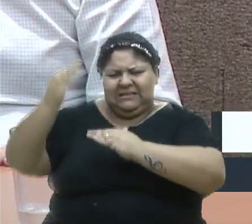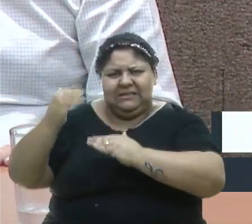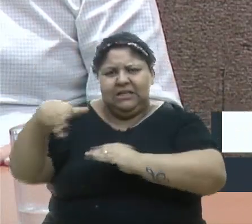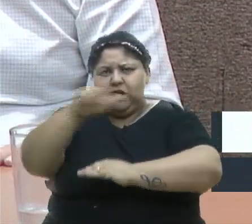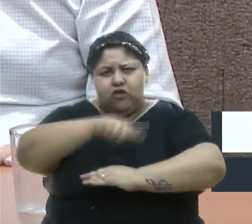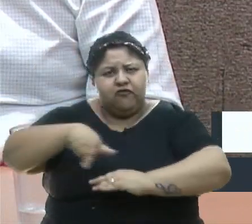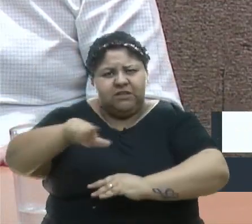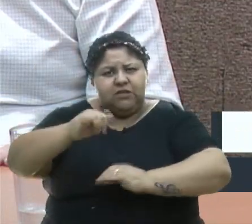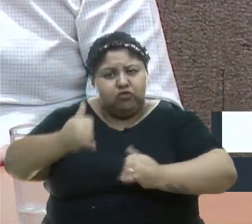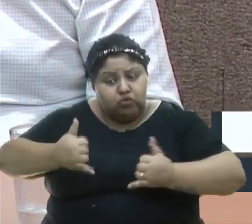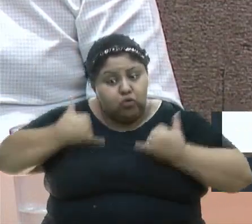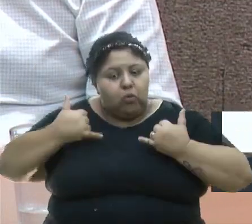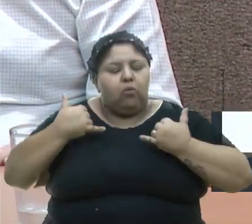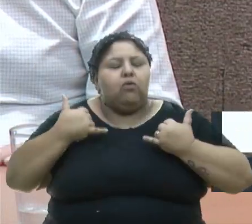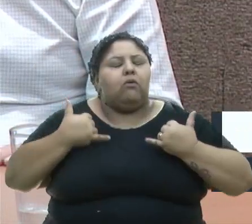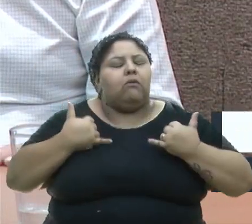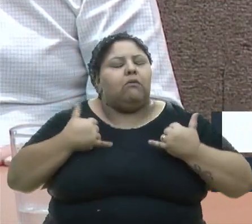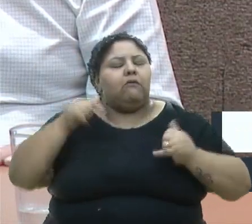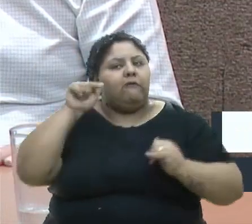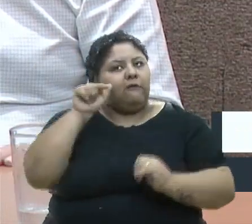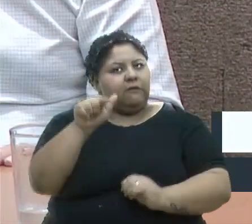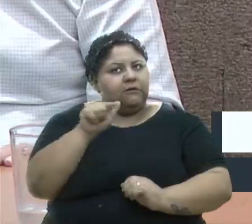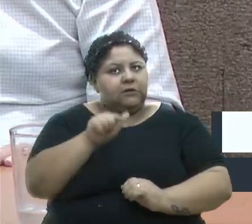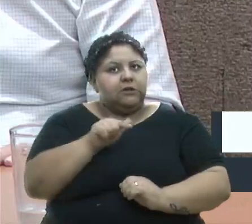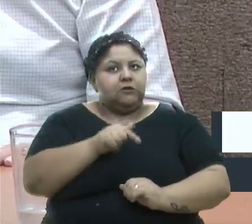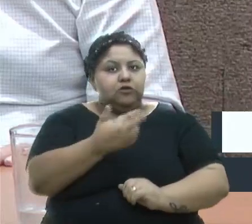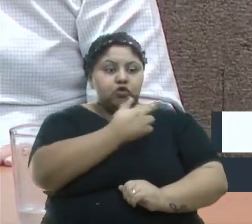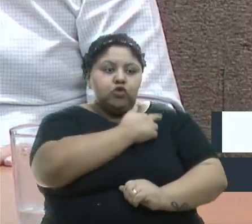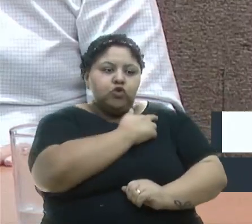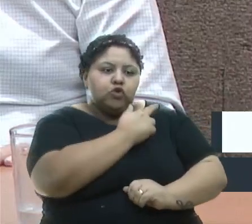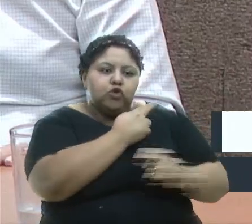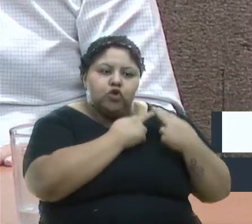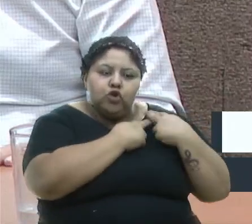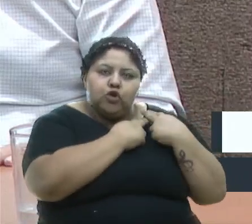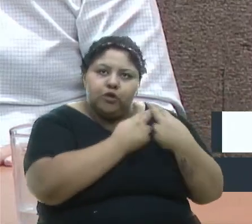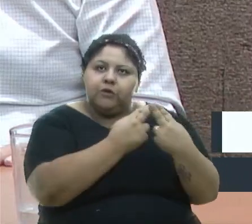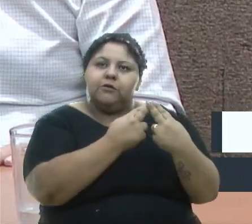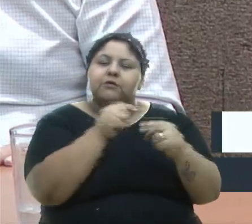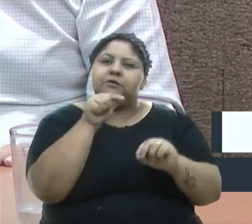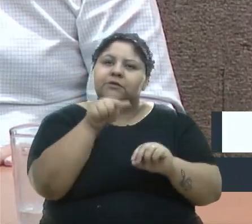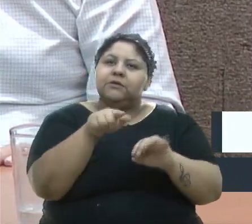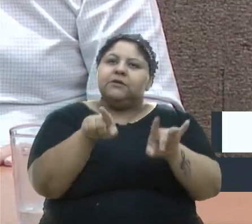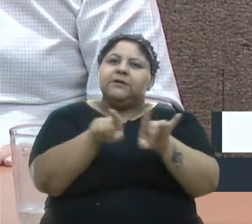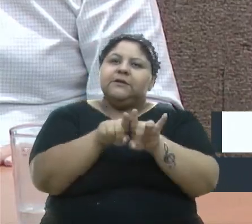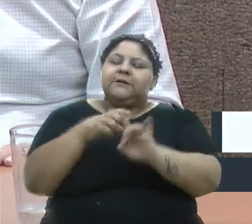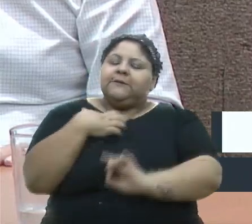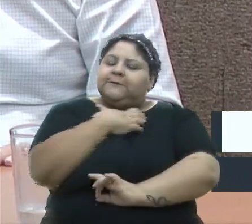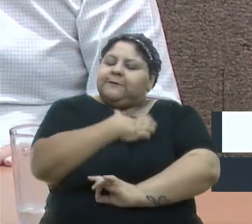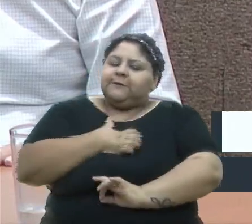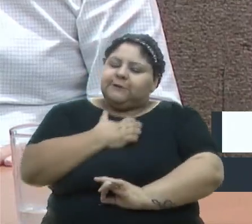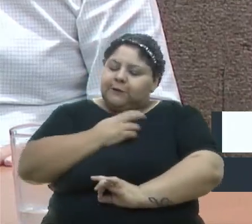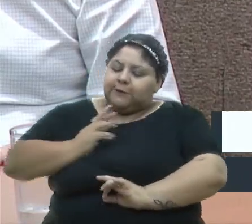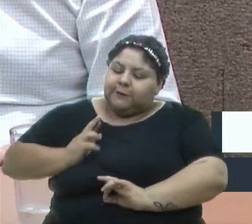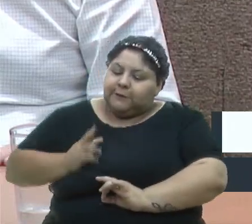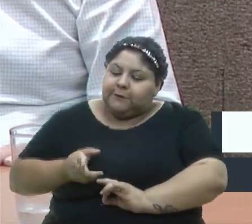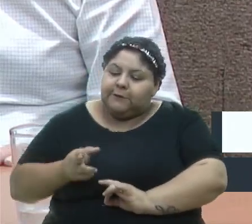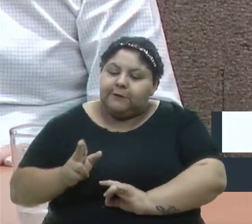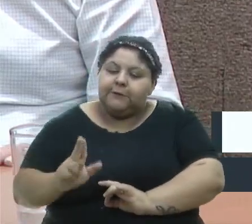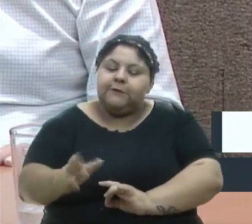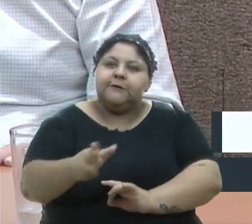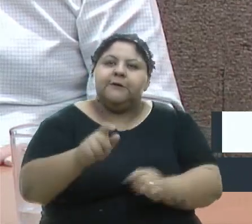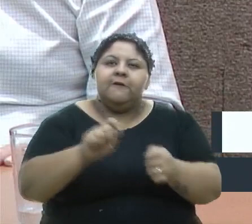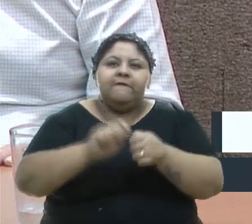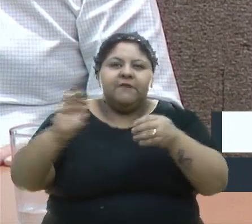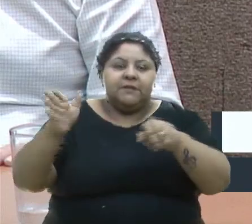nos orgulham, vocês nos representam e vocês sintam-se sempre irmanados a essa